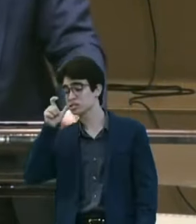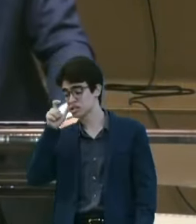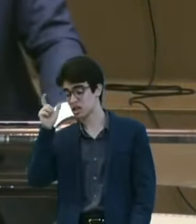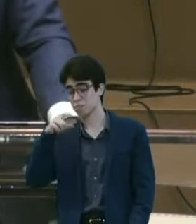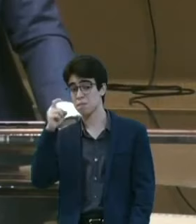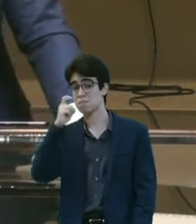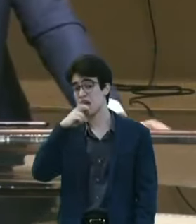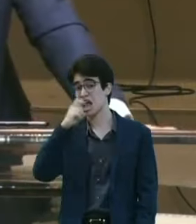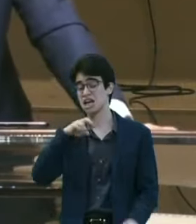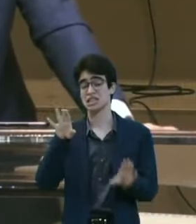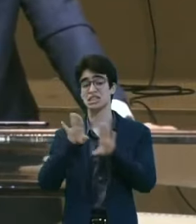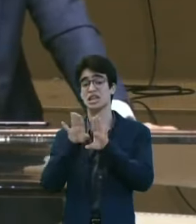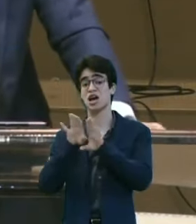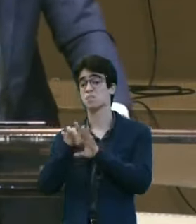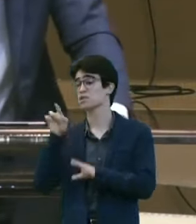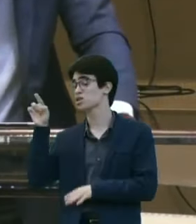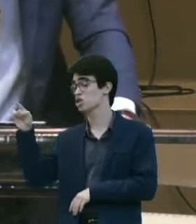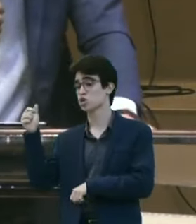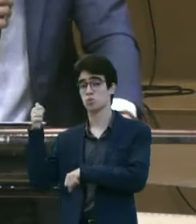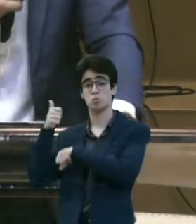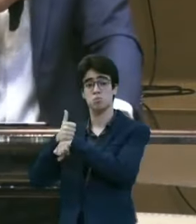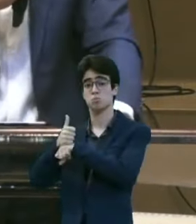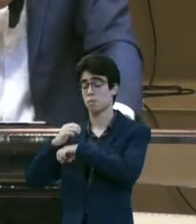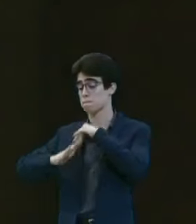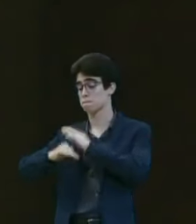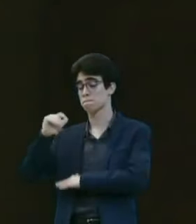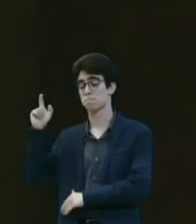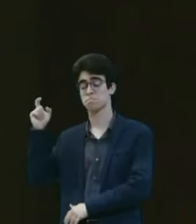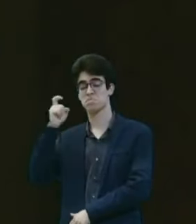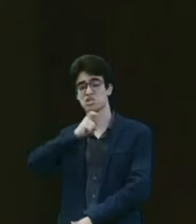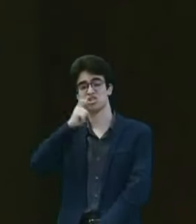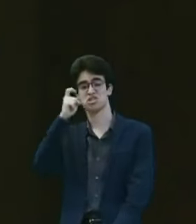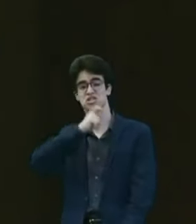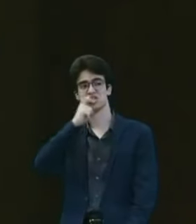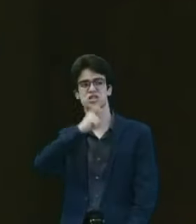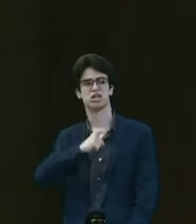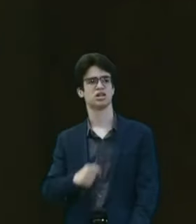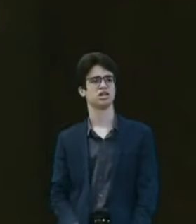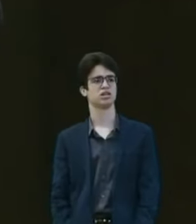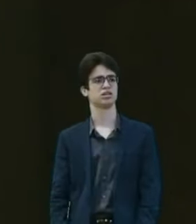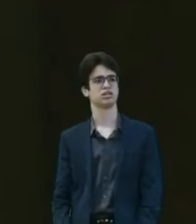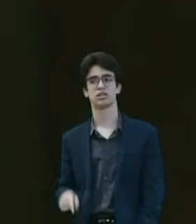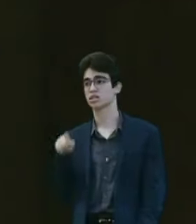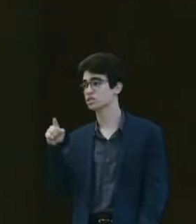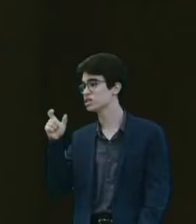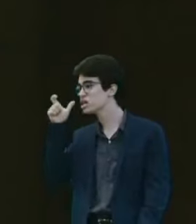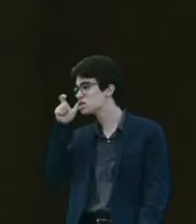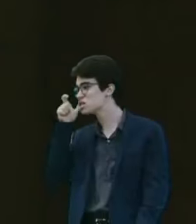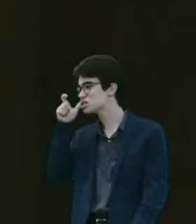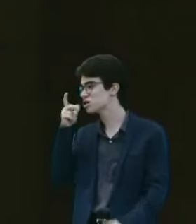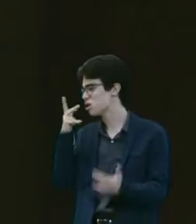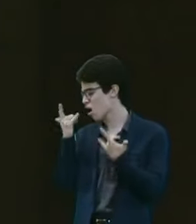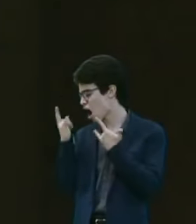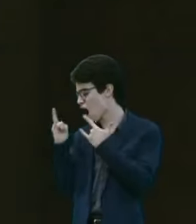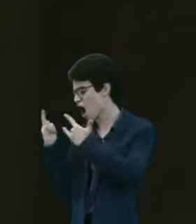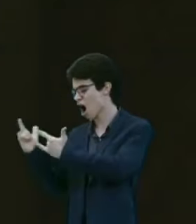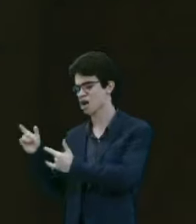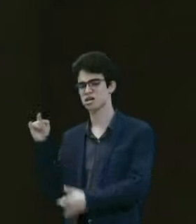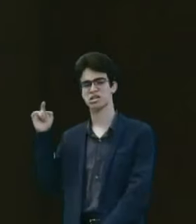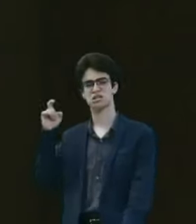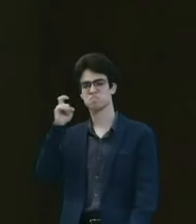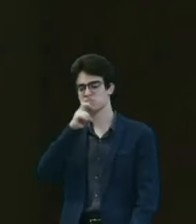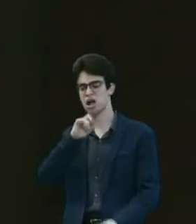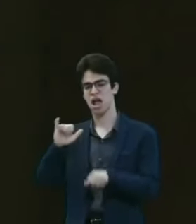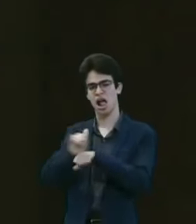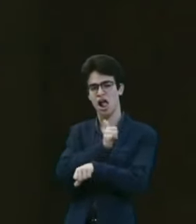mentiroso e pai da mentira. Ele seduz, ele mente, ele